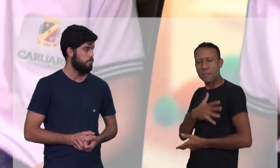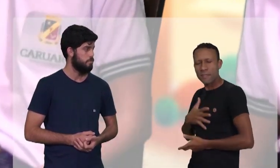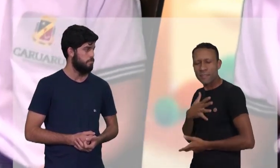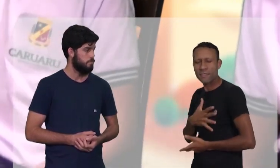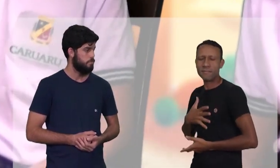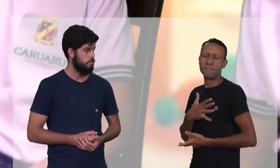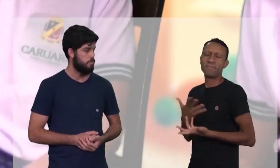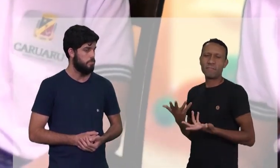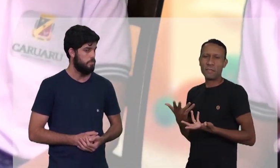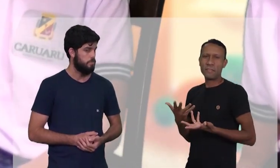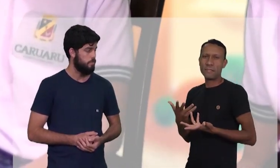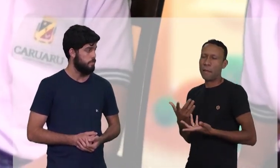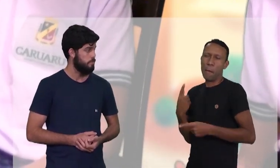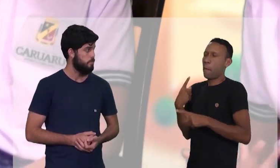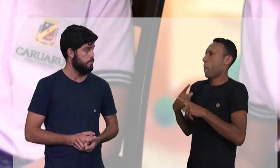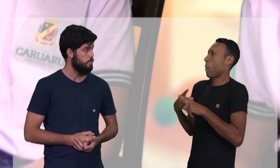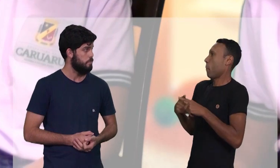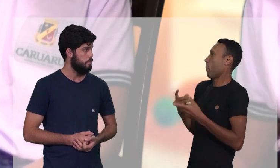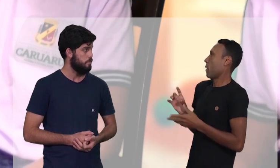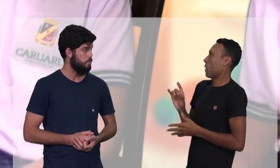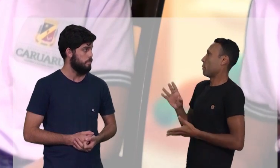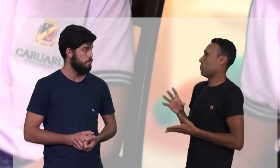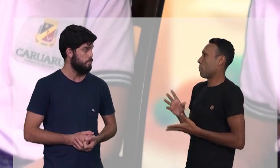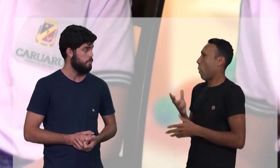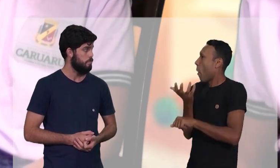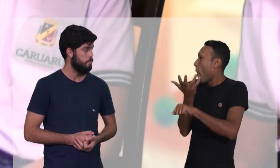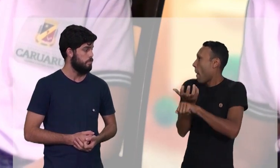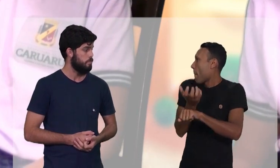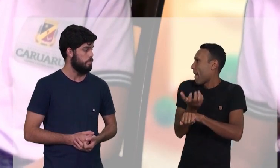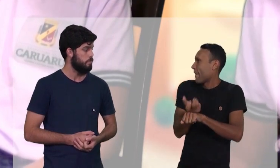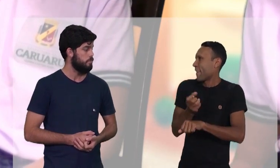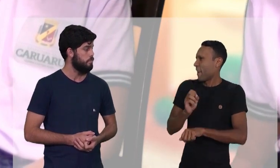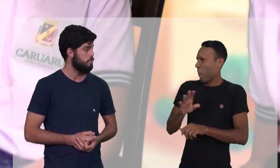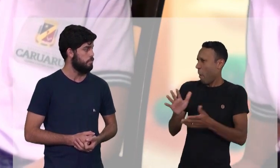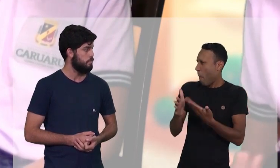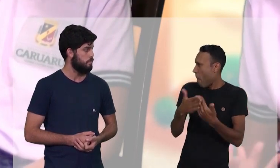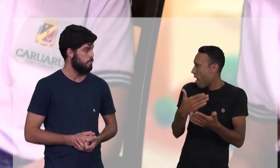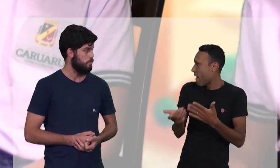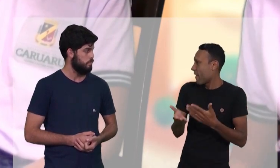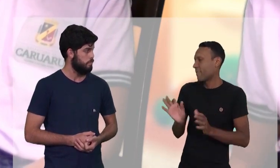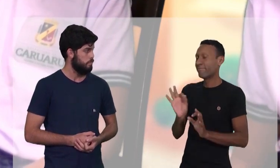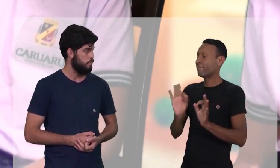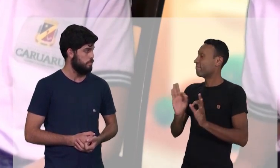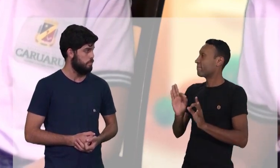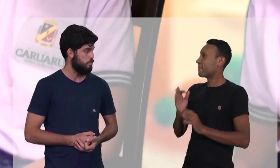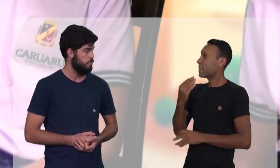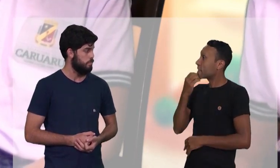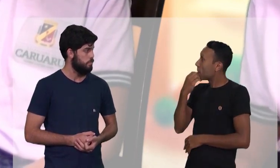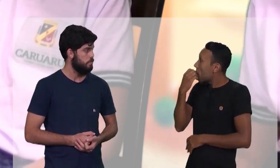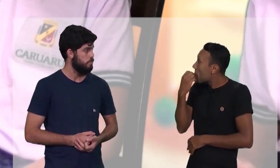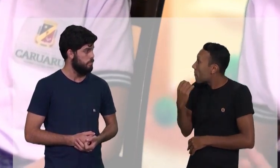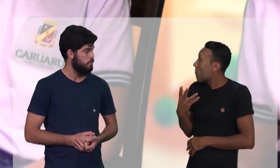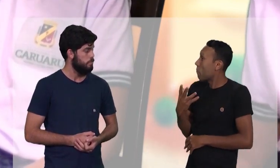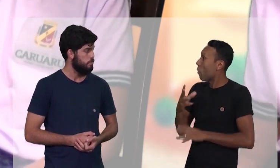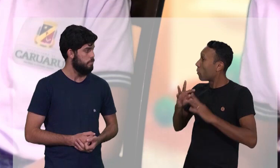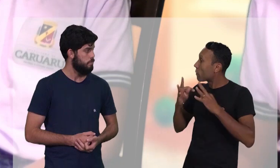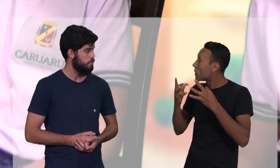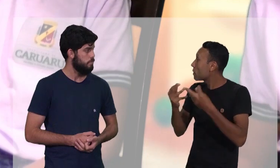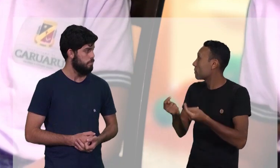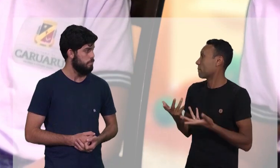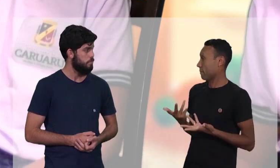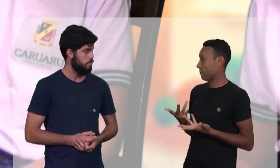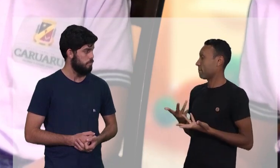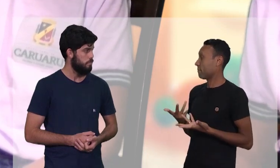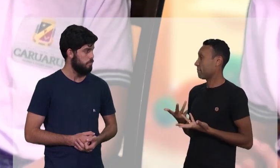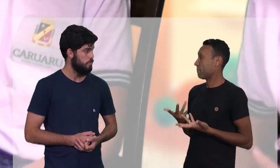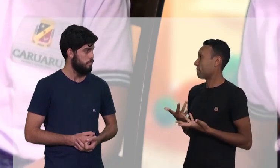gosta. Não é tipo ser bom em uma matéria na escola qualquer. É tipo ser bom na sua matéria